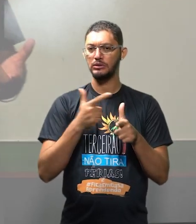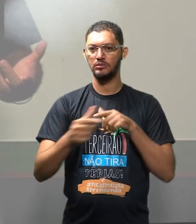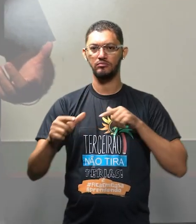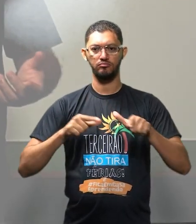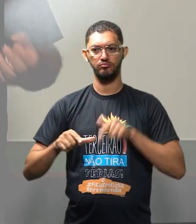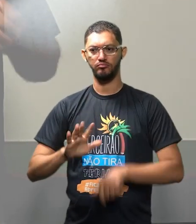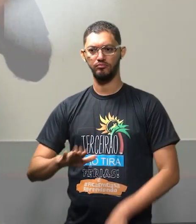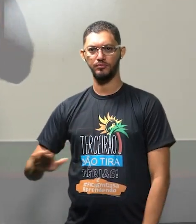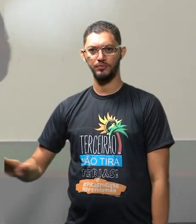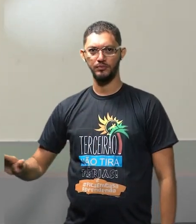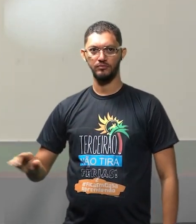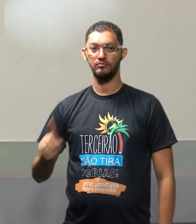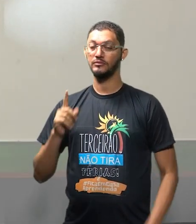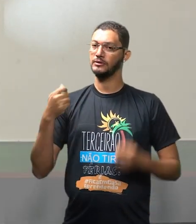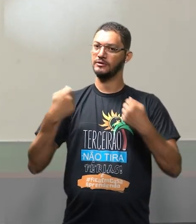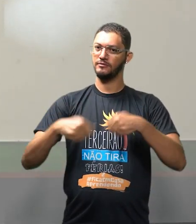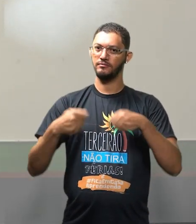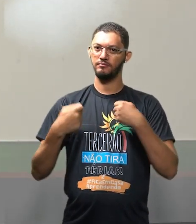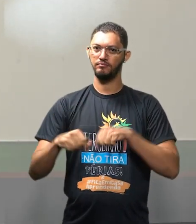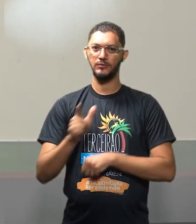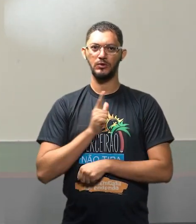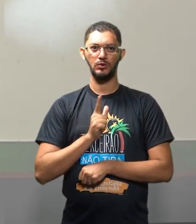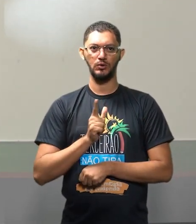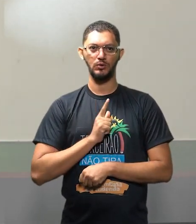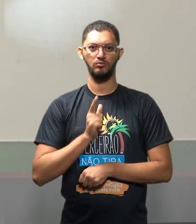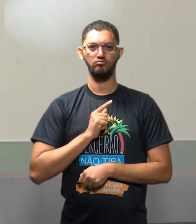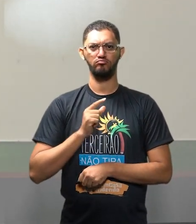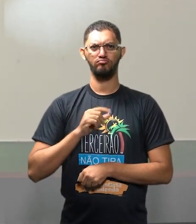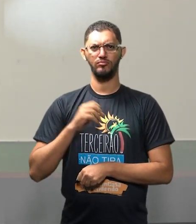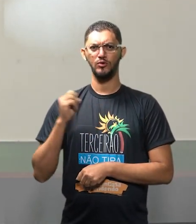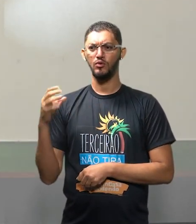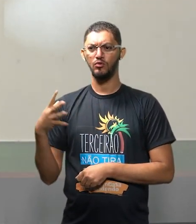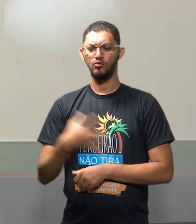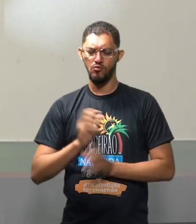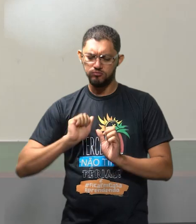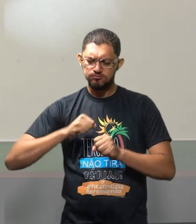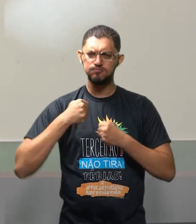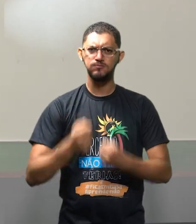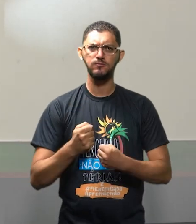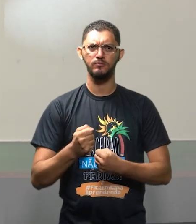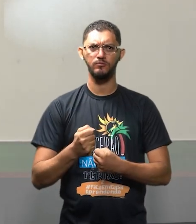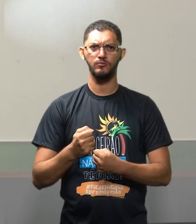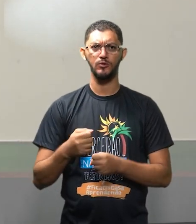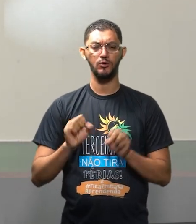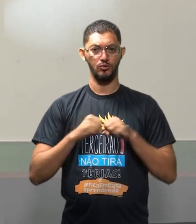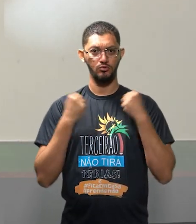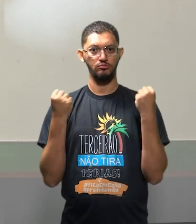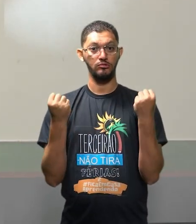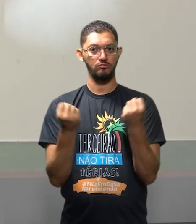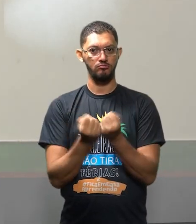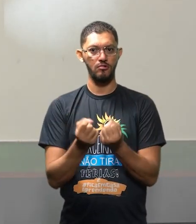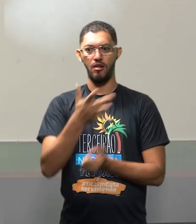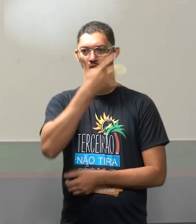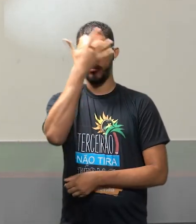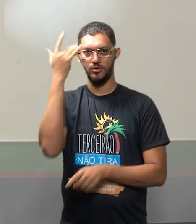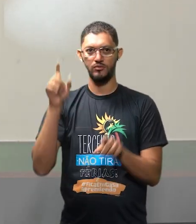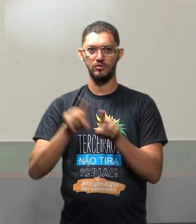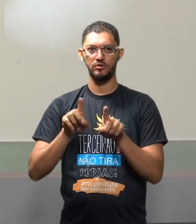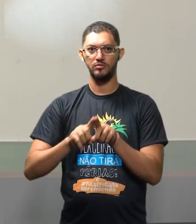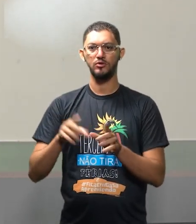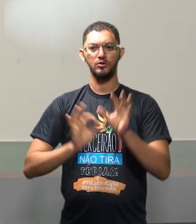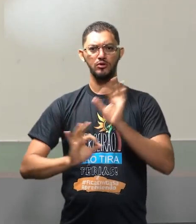trabalho infantil. É necessário que se tenha uma atuação mais firme por parte da sociedade civil, por parte